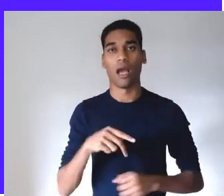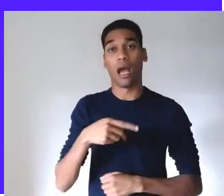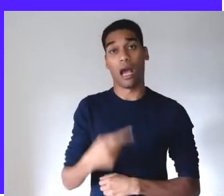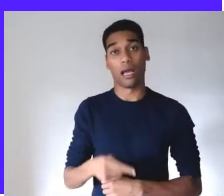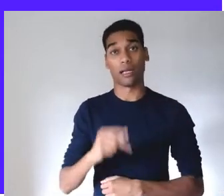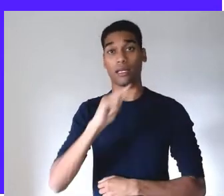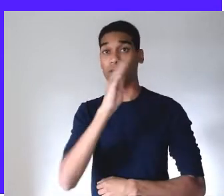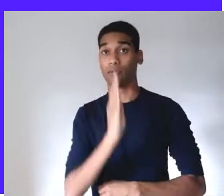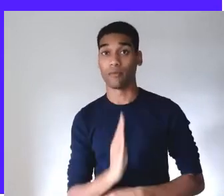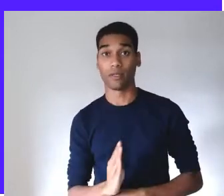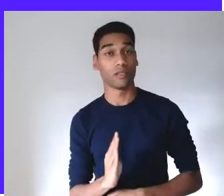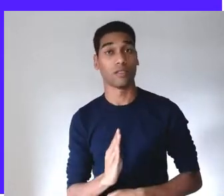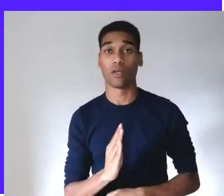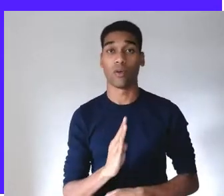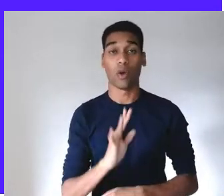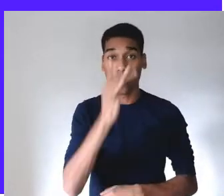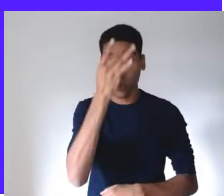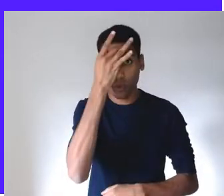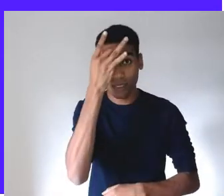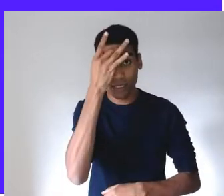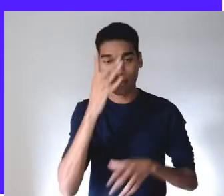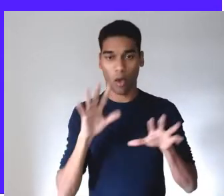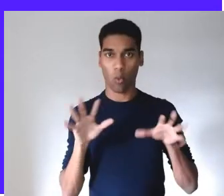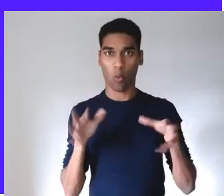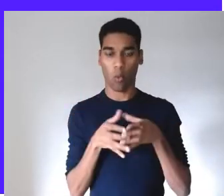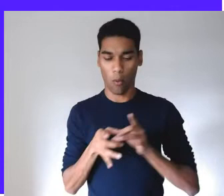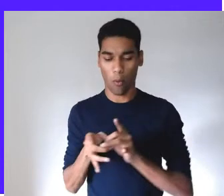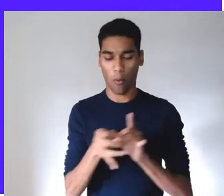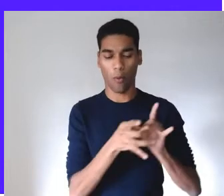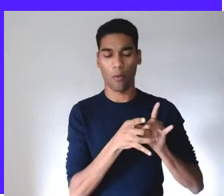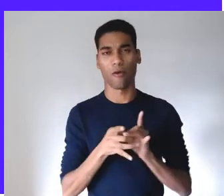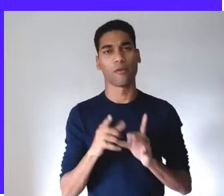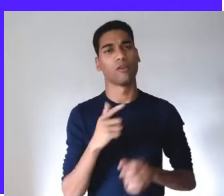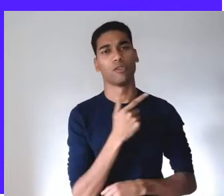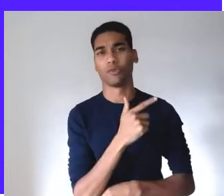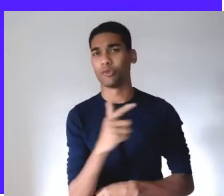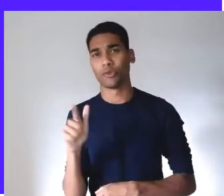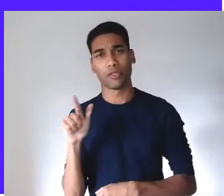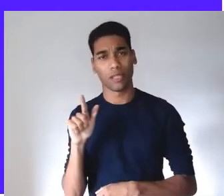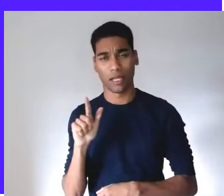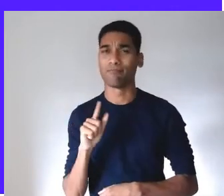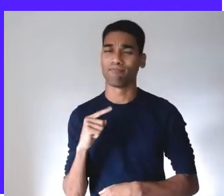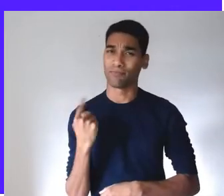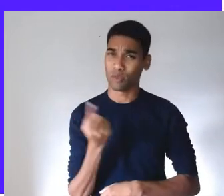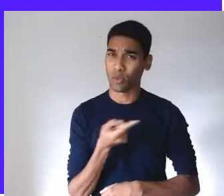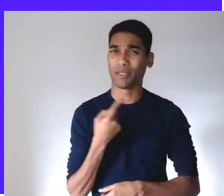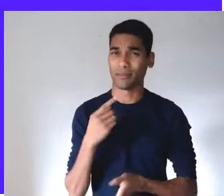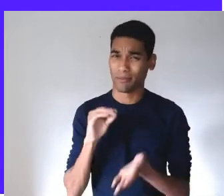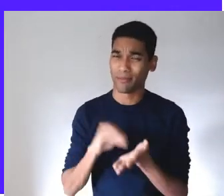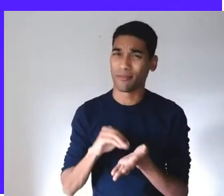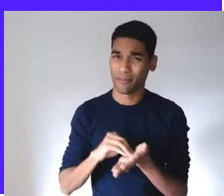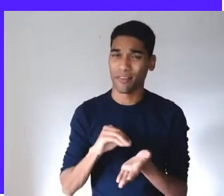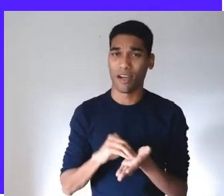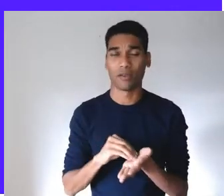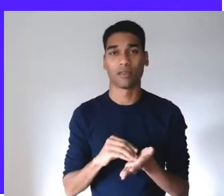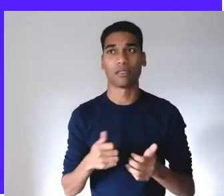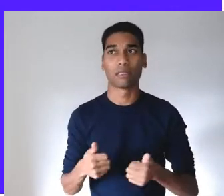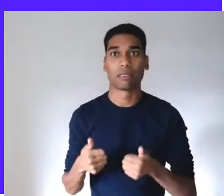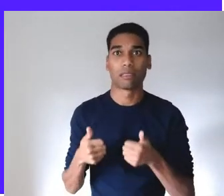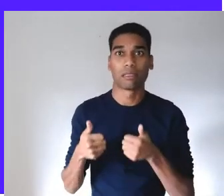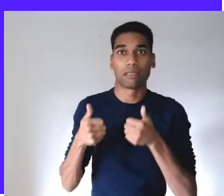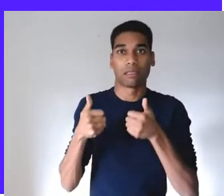de coletividade, a gente tem muito pouco isso ainda, melhorou demais, mas a gente ainda tem pouco. A